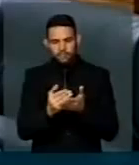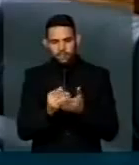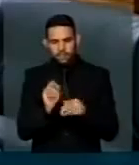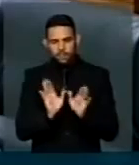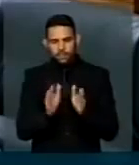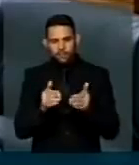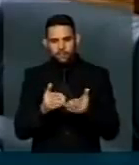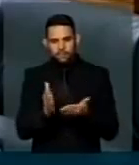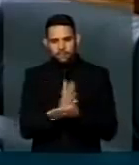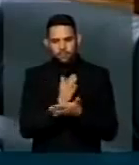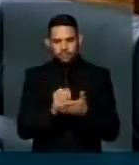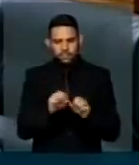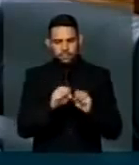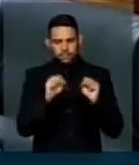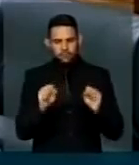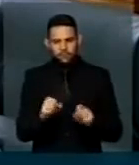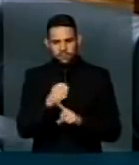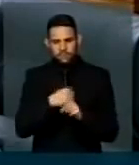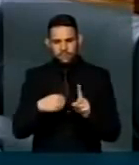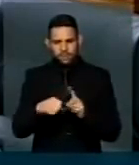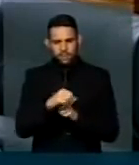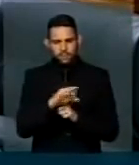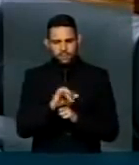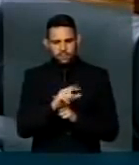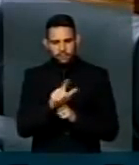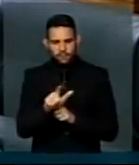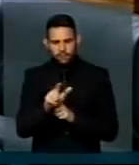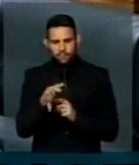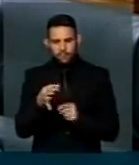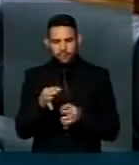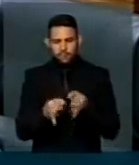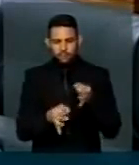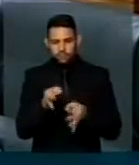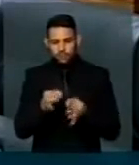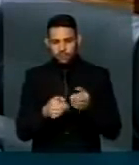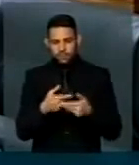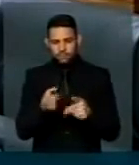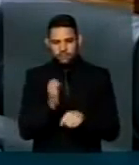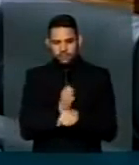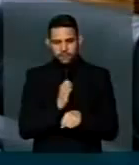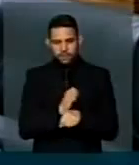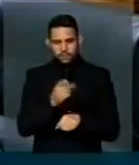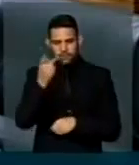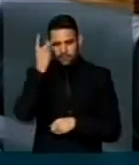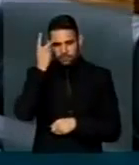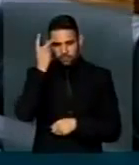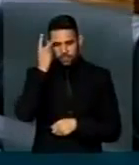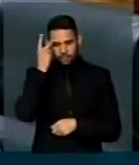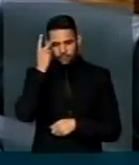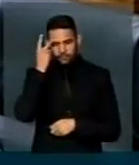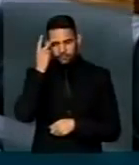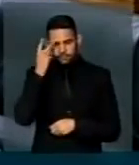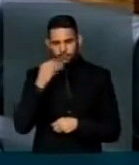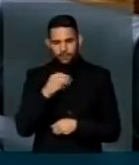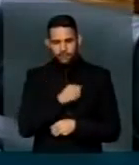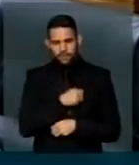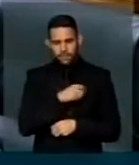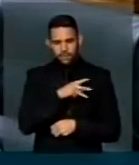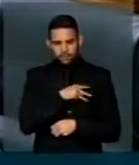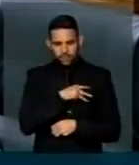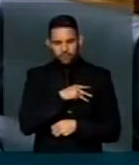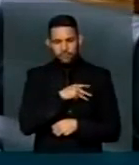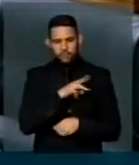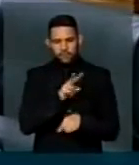alívio em vários setores da sociedade civil e jurídica no estado de São Paulo, como o Ministério